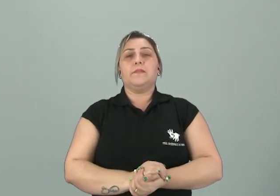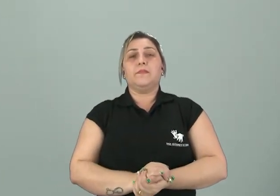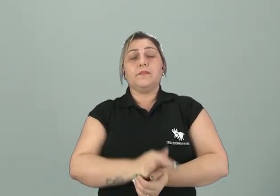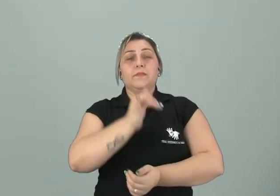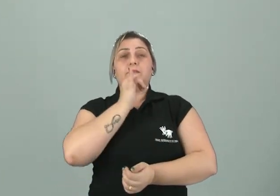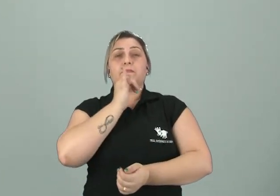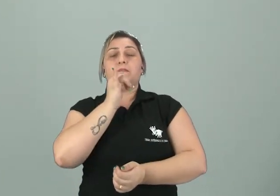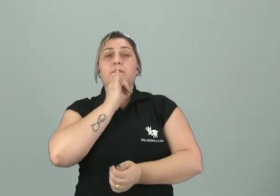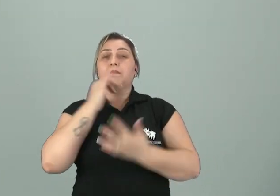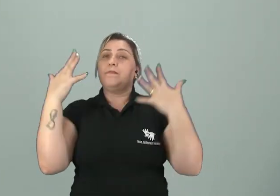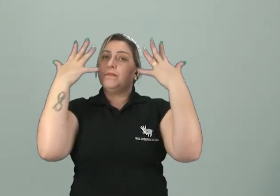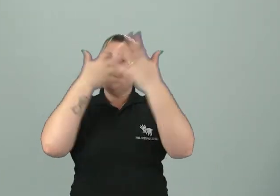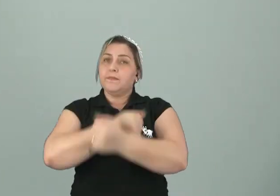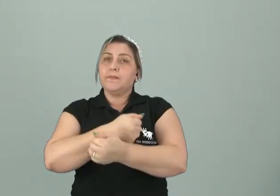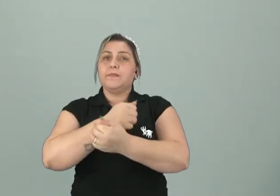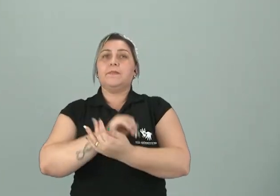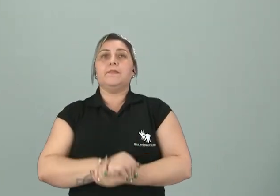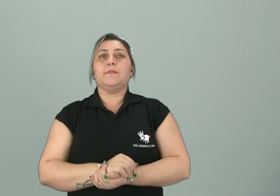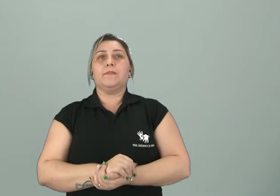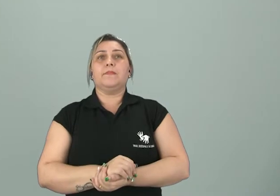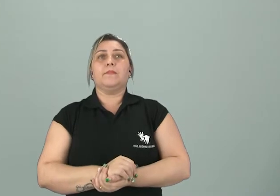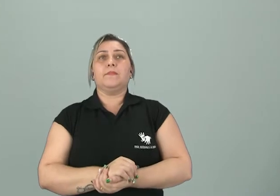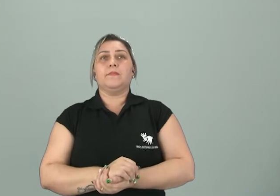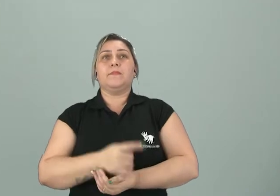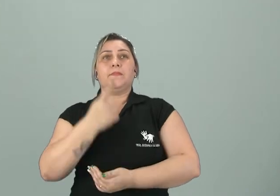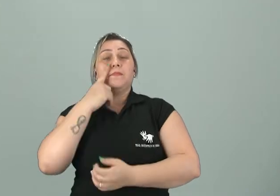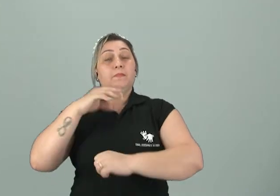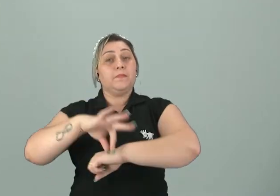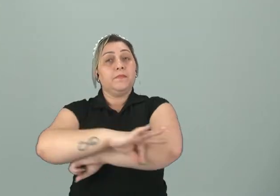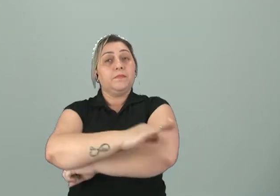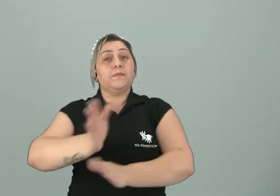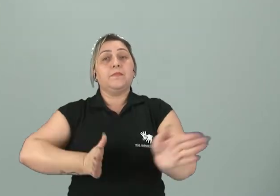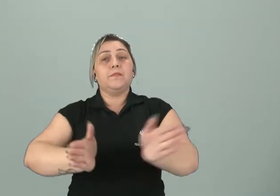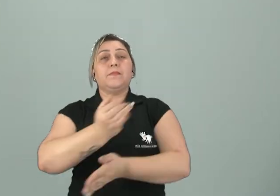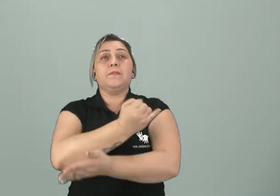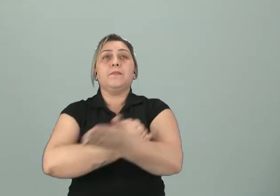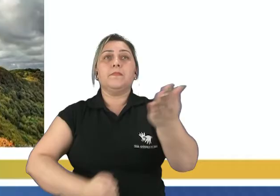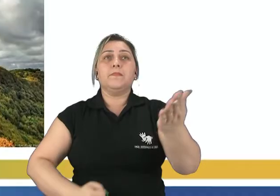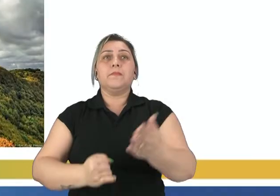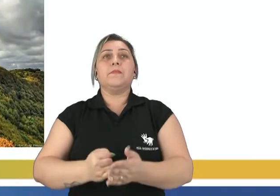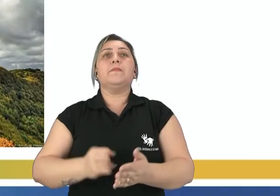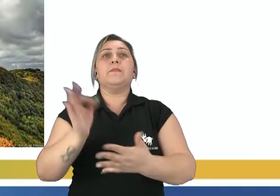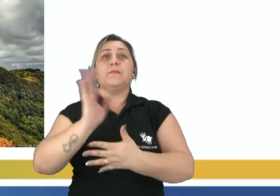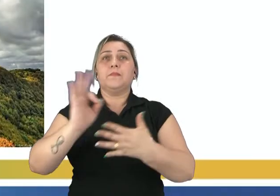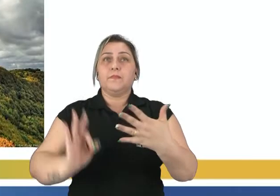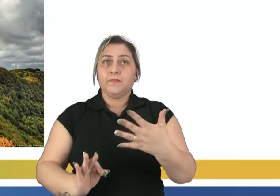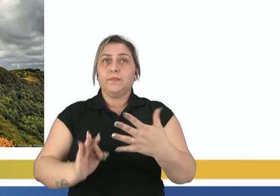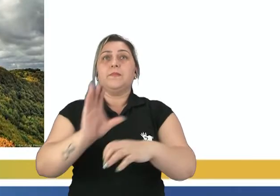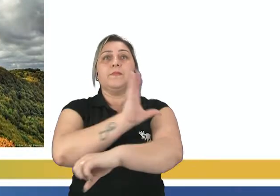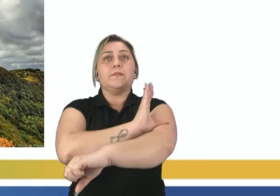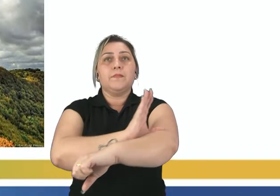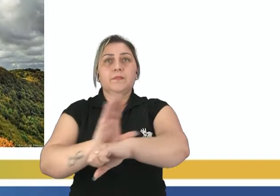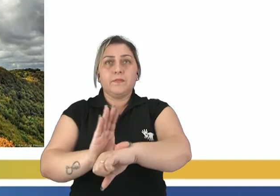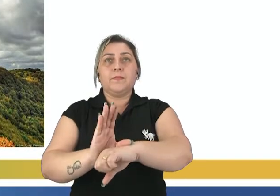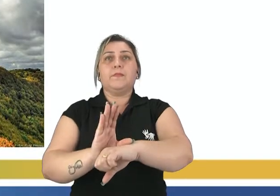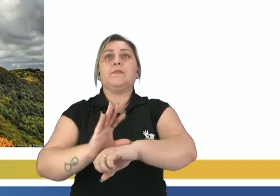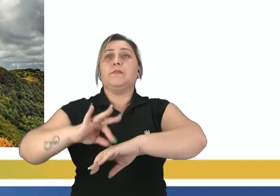como um exemplo de beleza, certo? Observem aí, a arquitetura medieval. Um elemento que marcou a